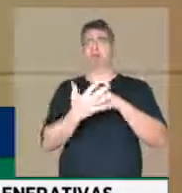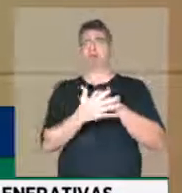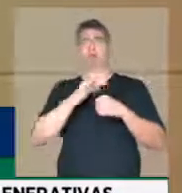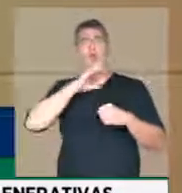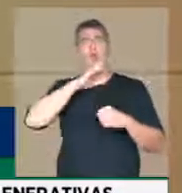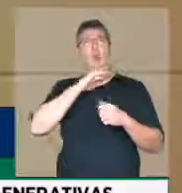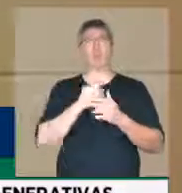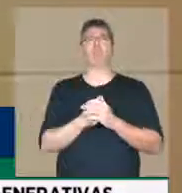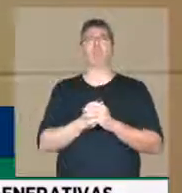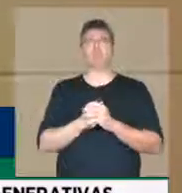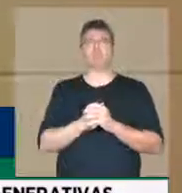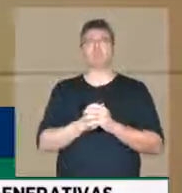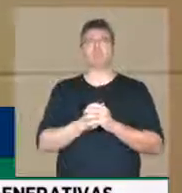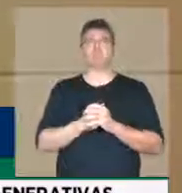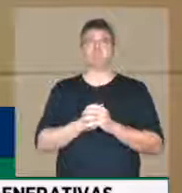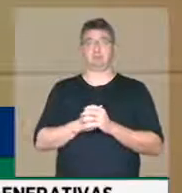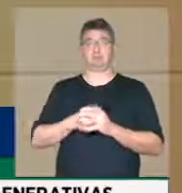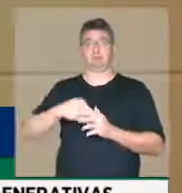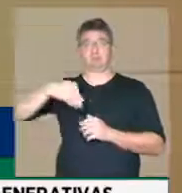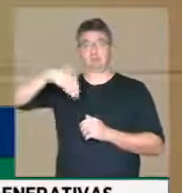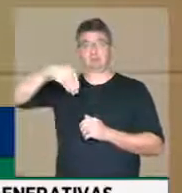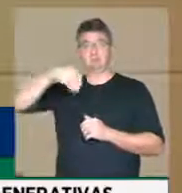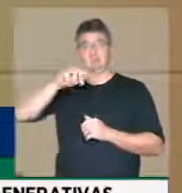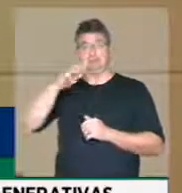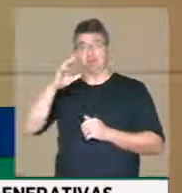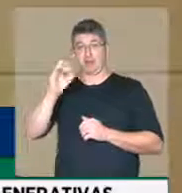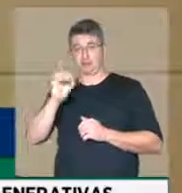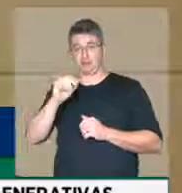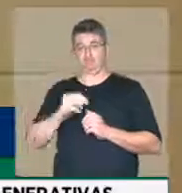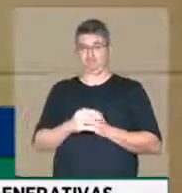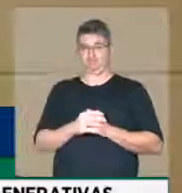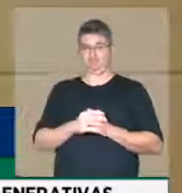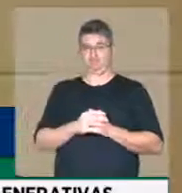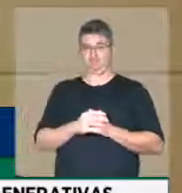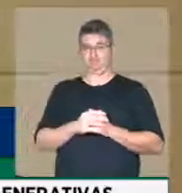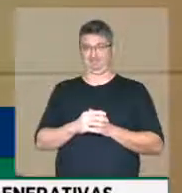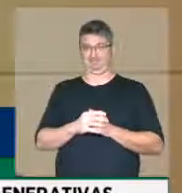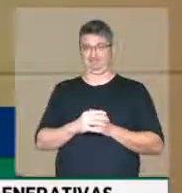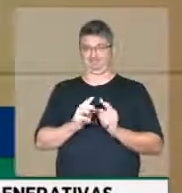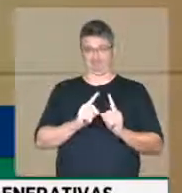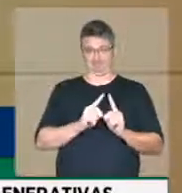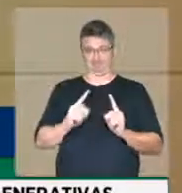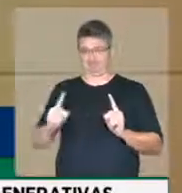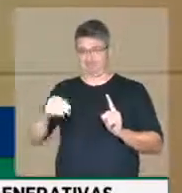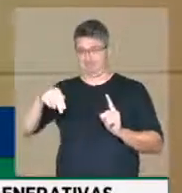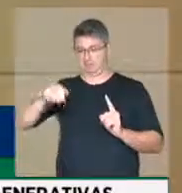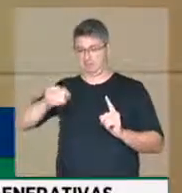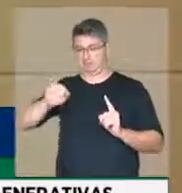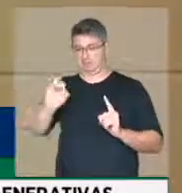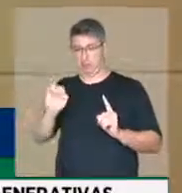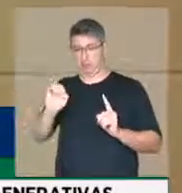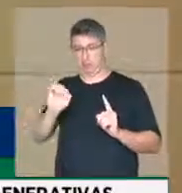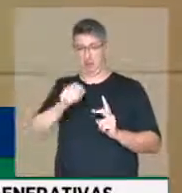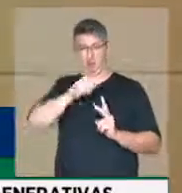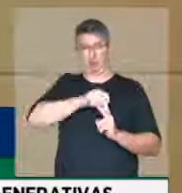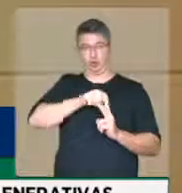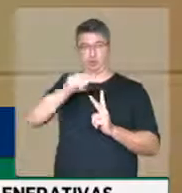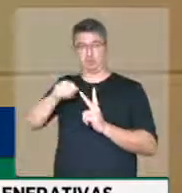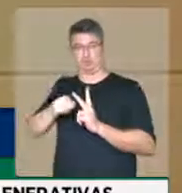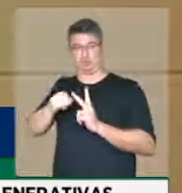ruim ou péssima. Março deste ano, de março para cá, maio,